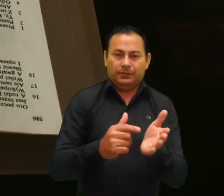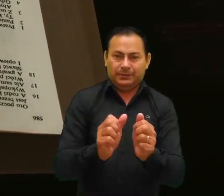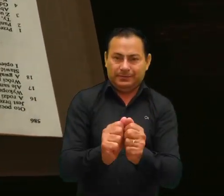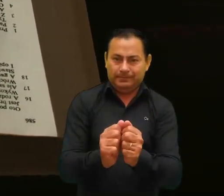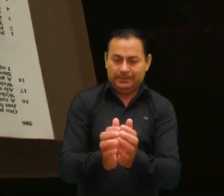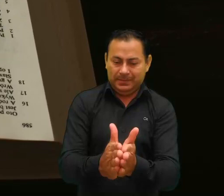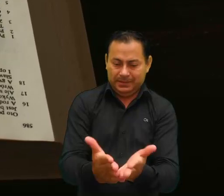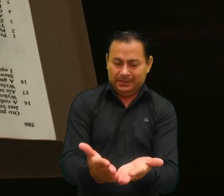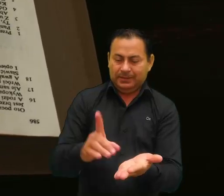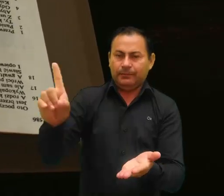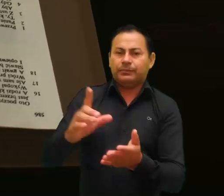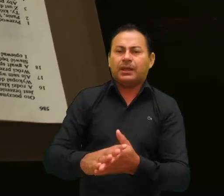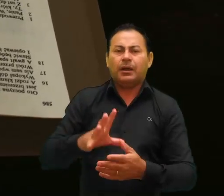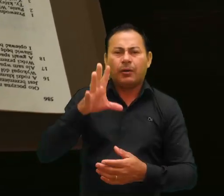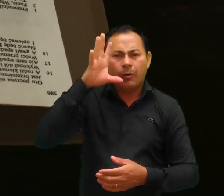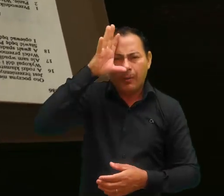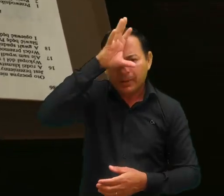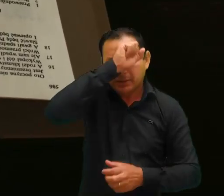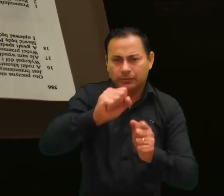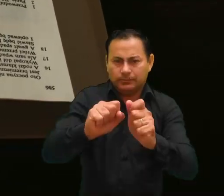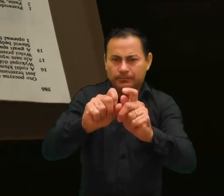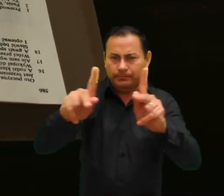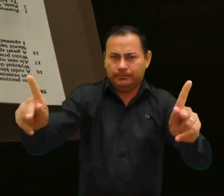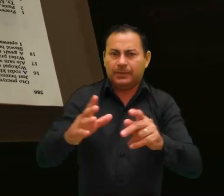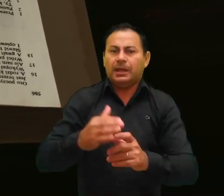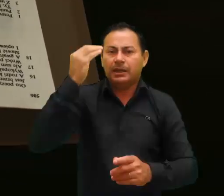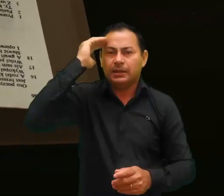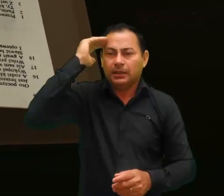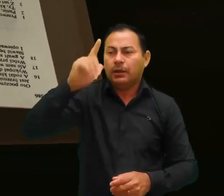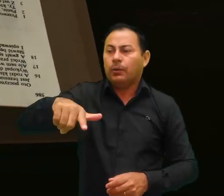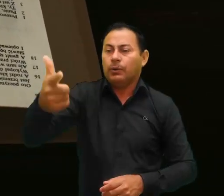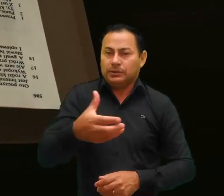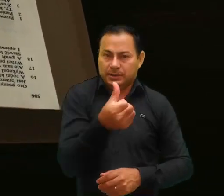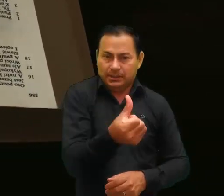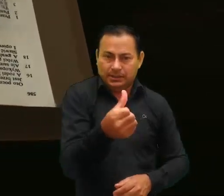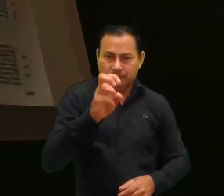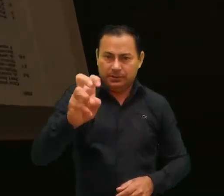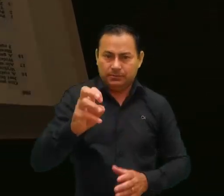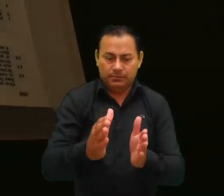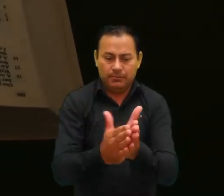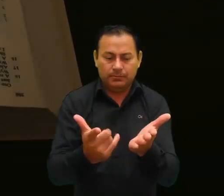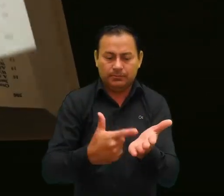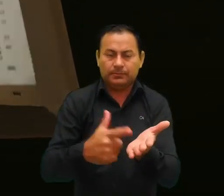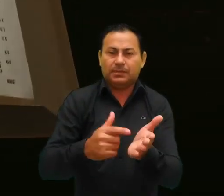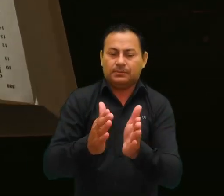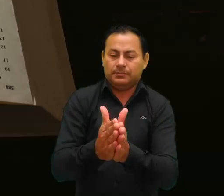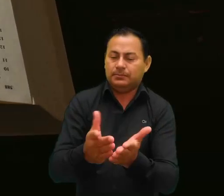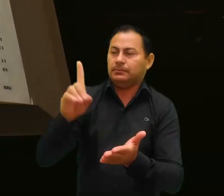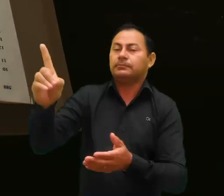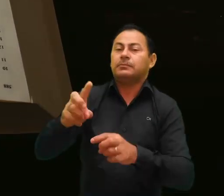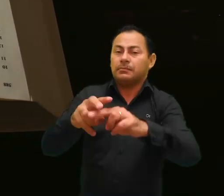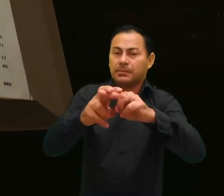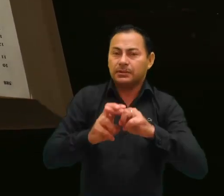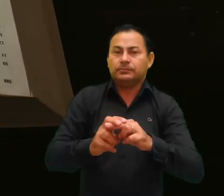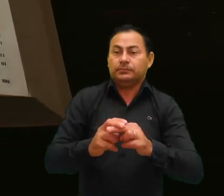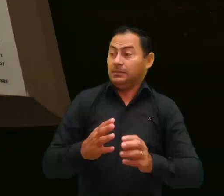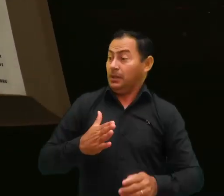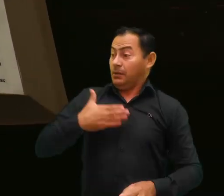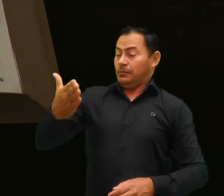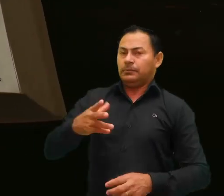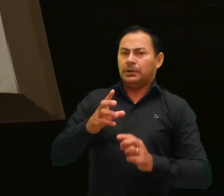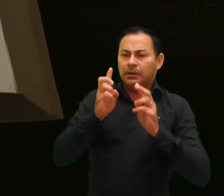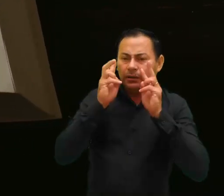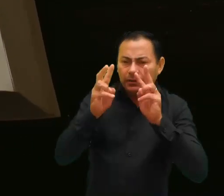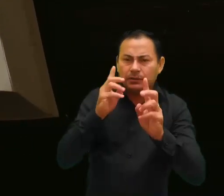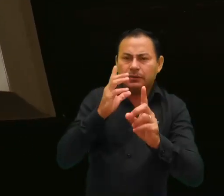O pré-requisito para compreender o Apocalipse é entender os outros 65 livros da Bíblia. É por isso que fico